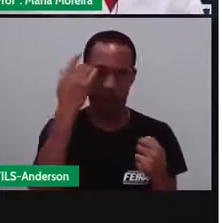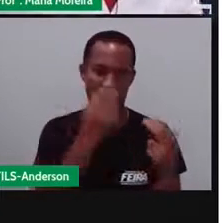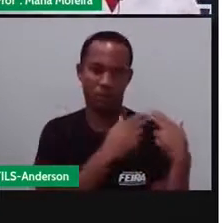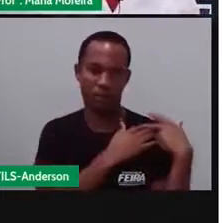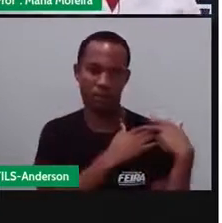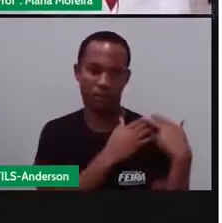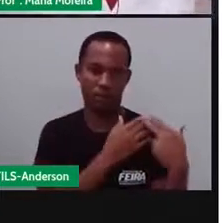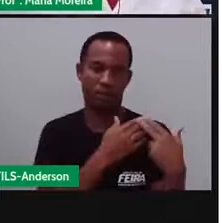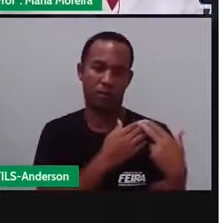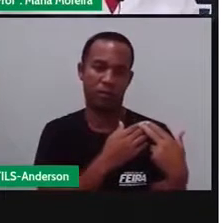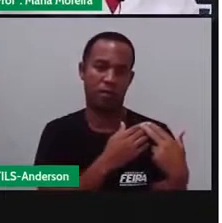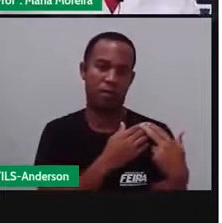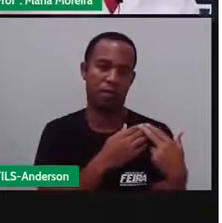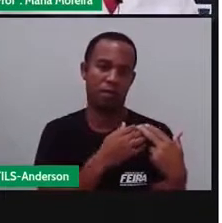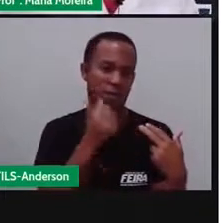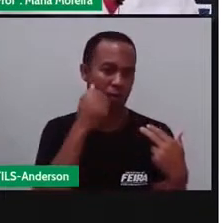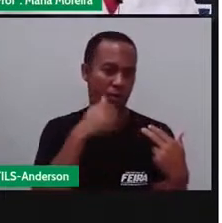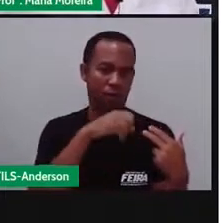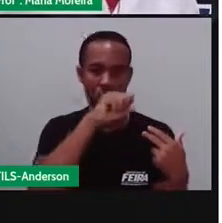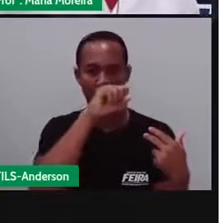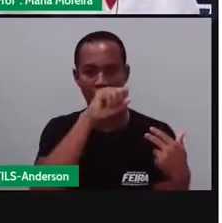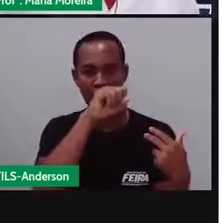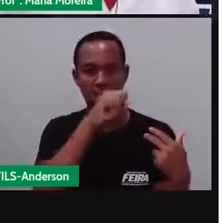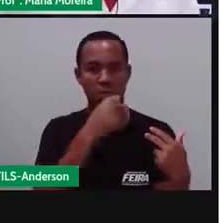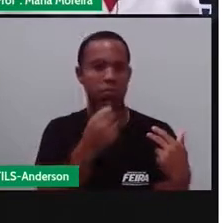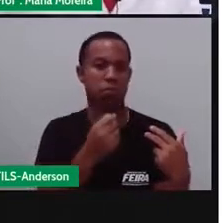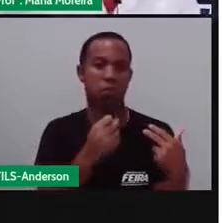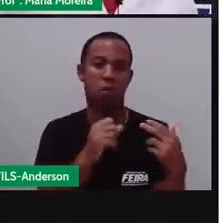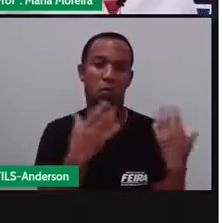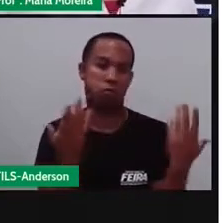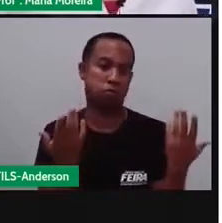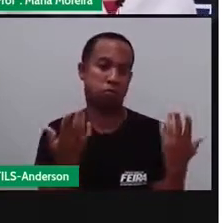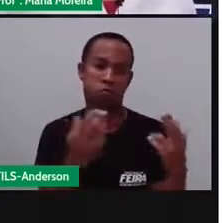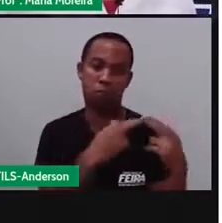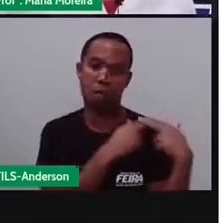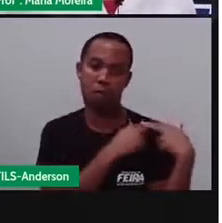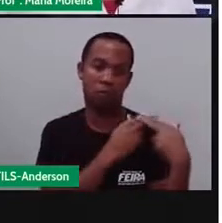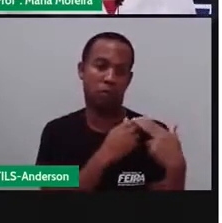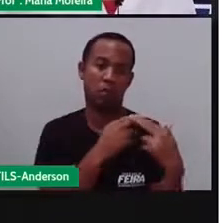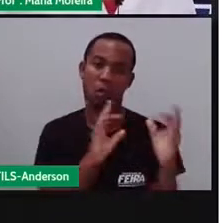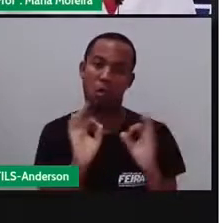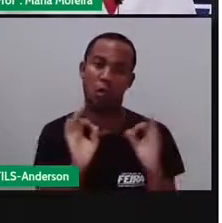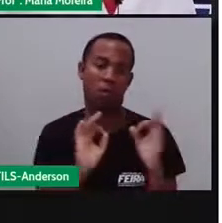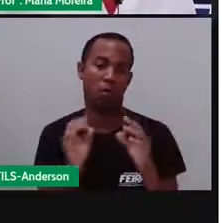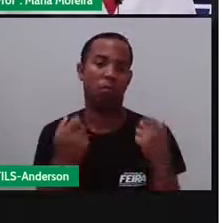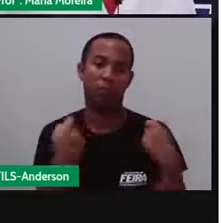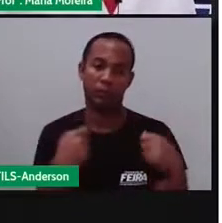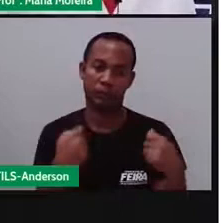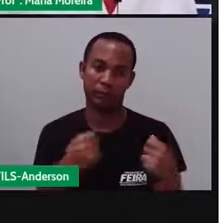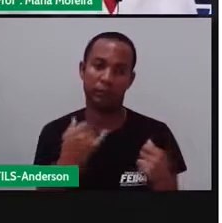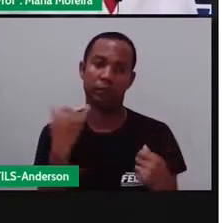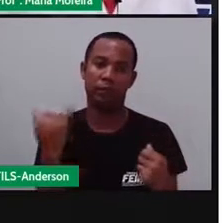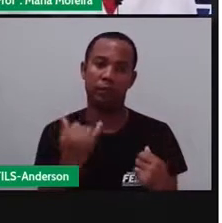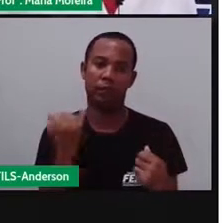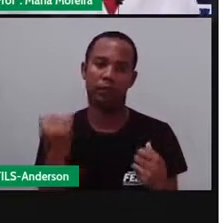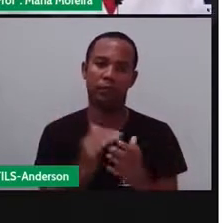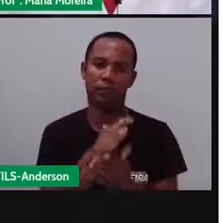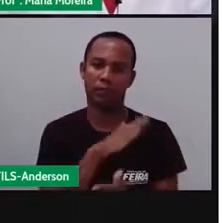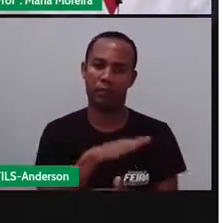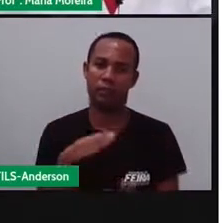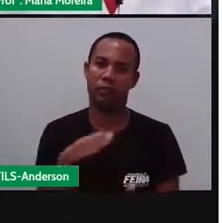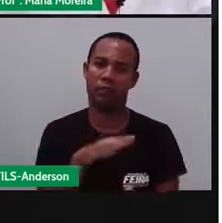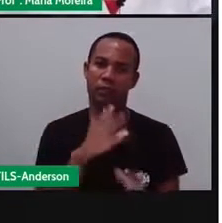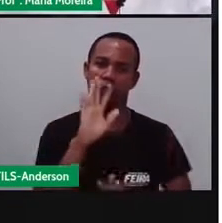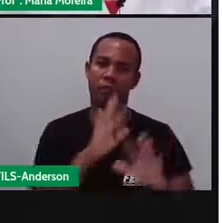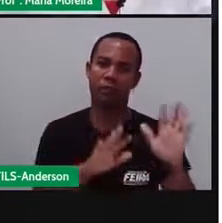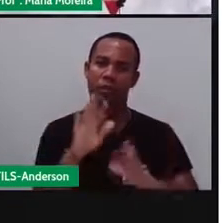manipular coisas com as quais você pode se machucar. E vocês vão precisar utilizar o forno, tá? E uma criança pode